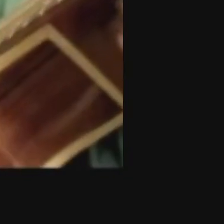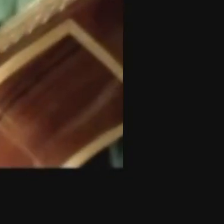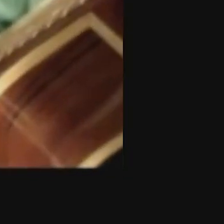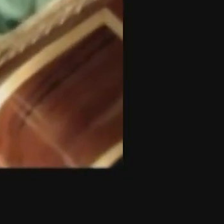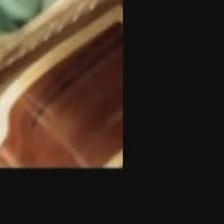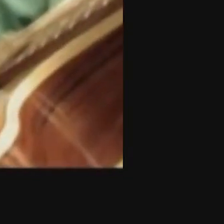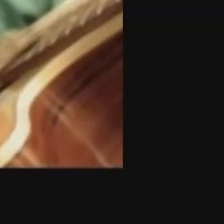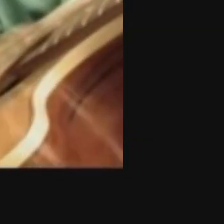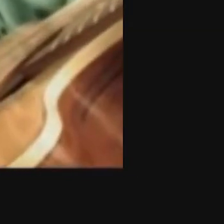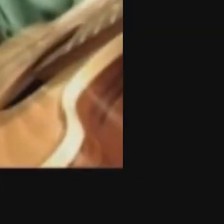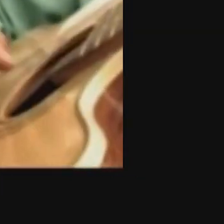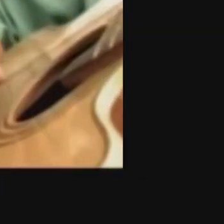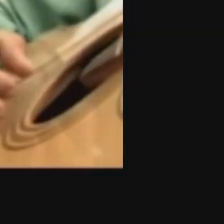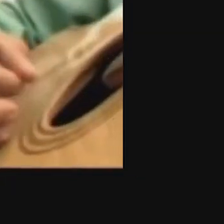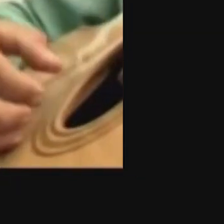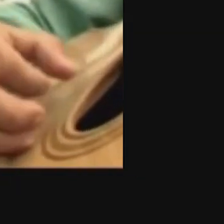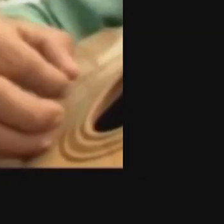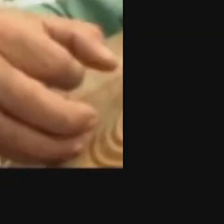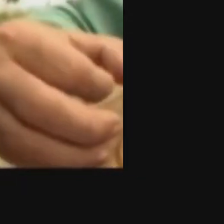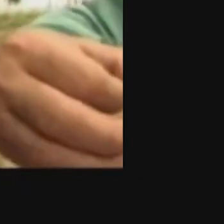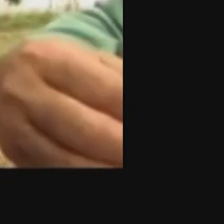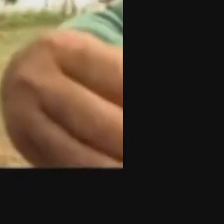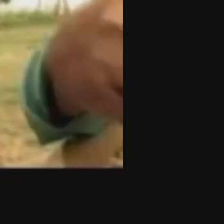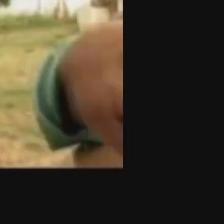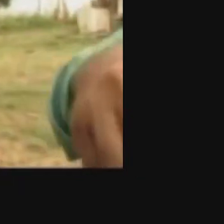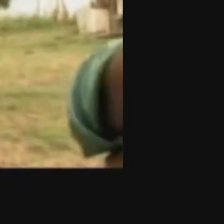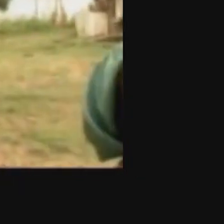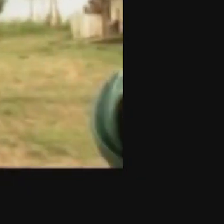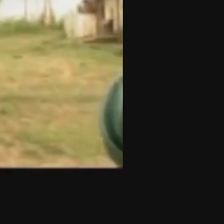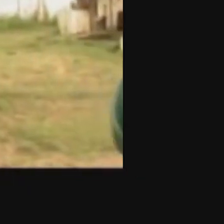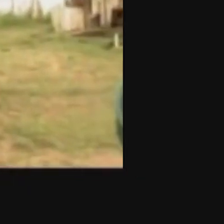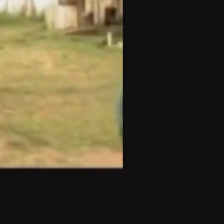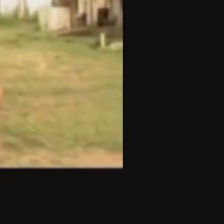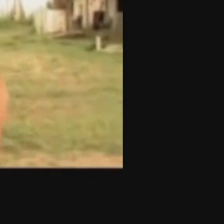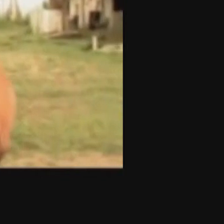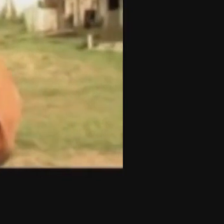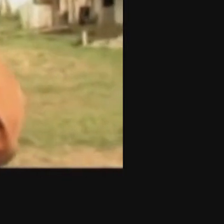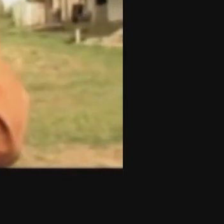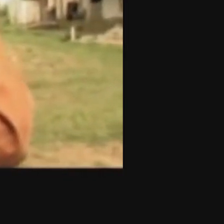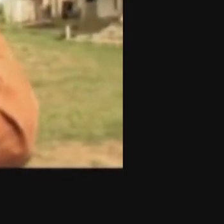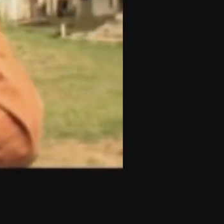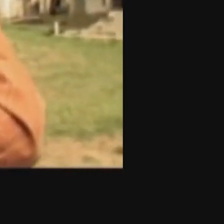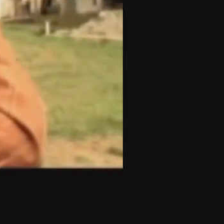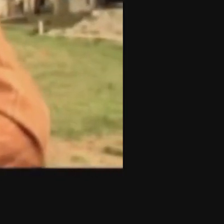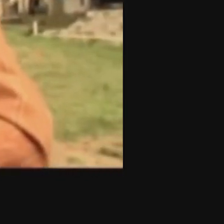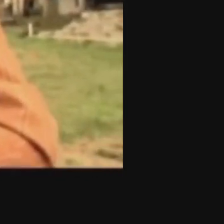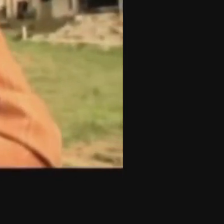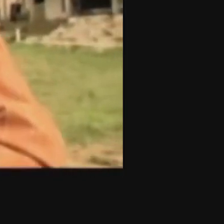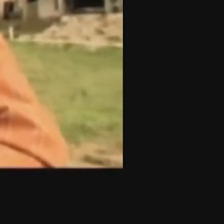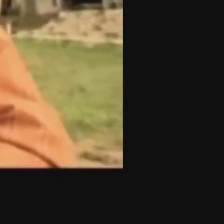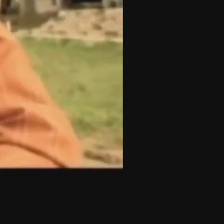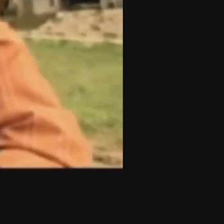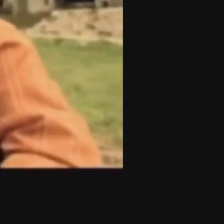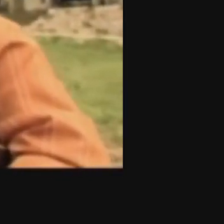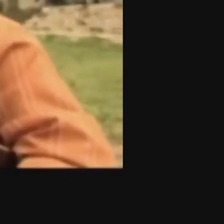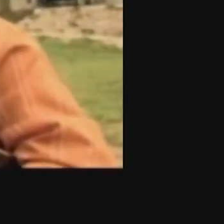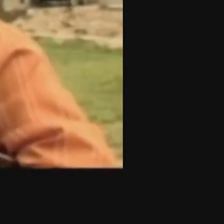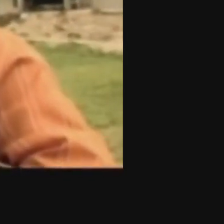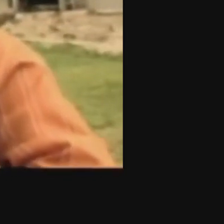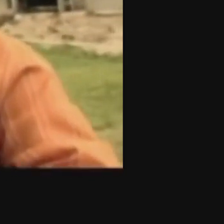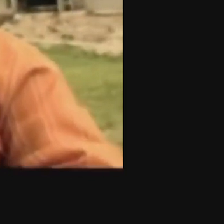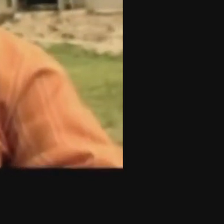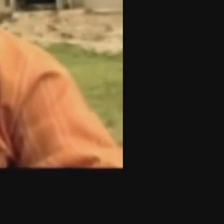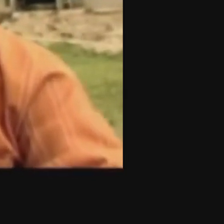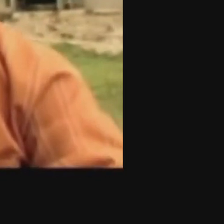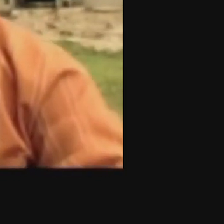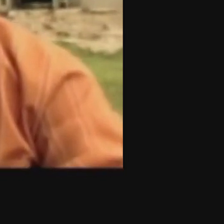Poesia, uma das flores que só Deus beija a corola. Joia que a mão não segura, se aprende